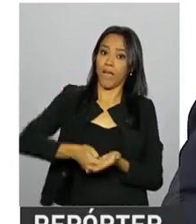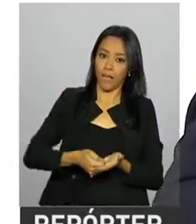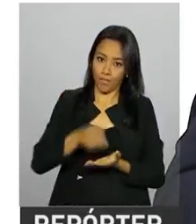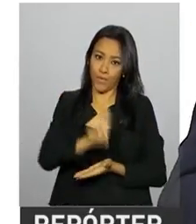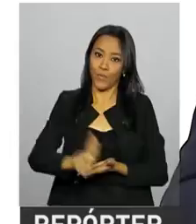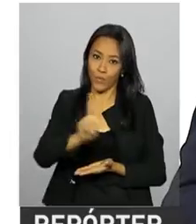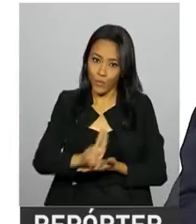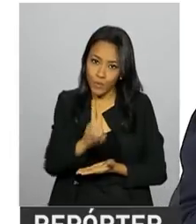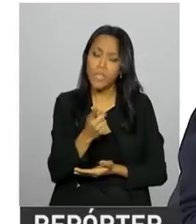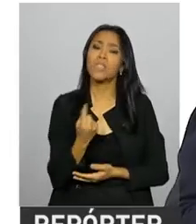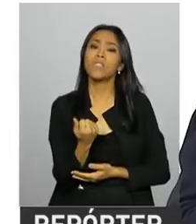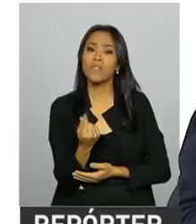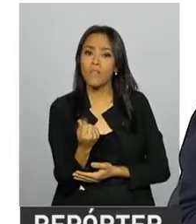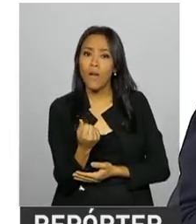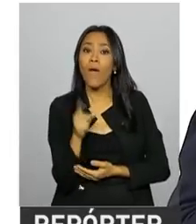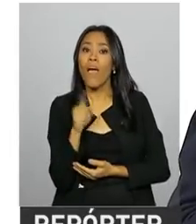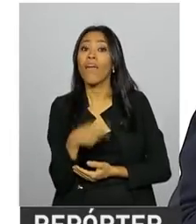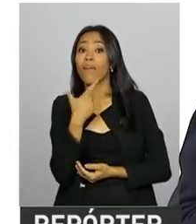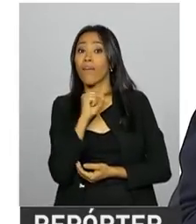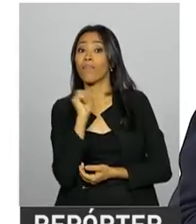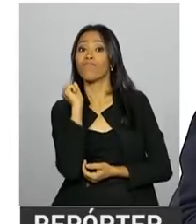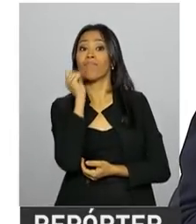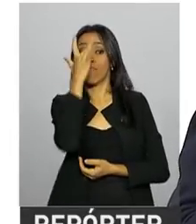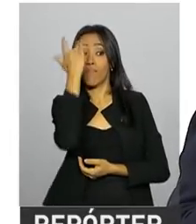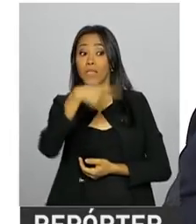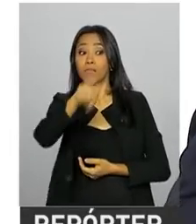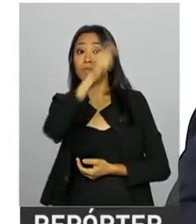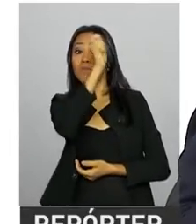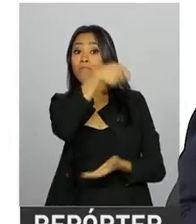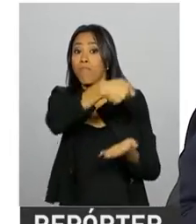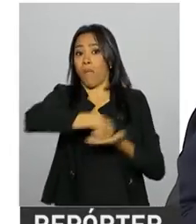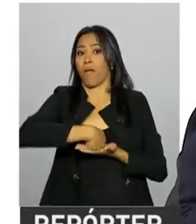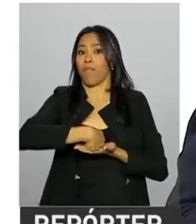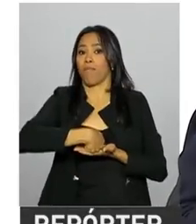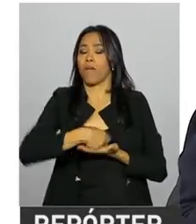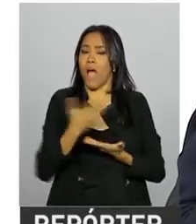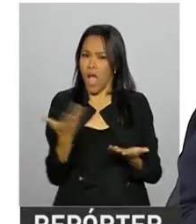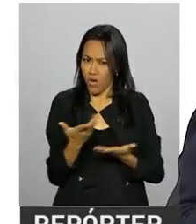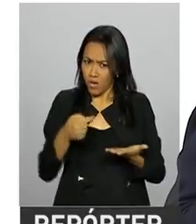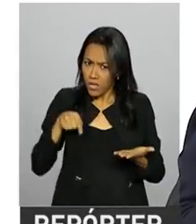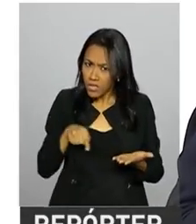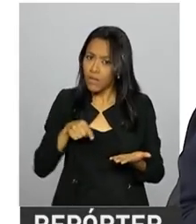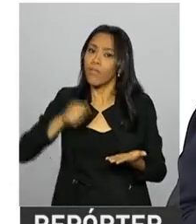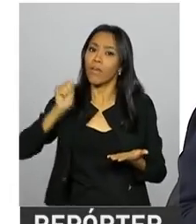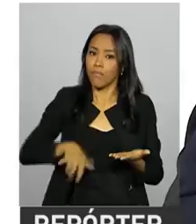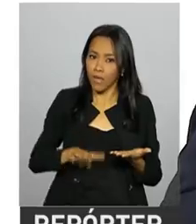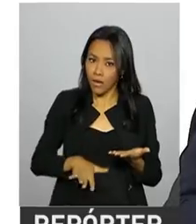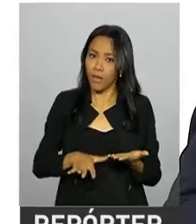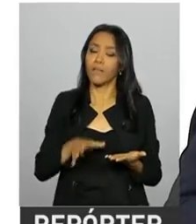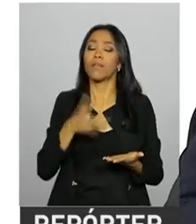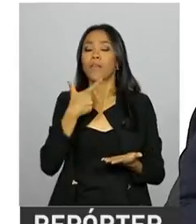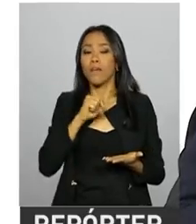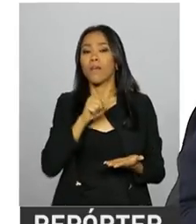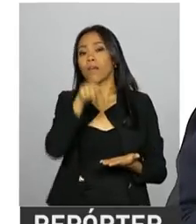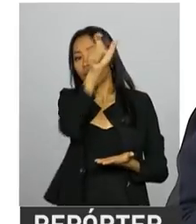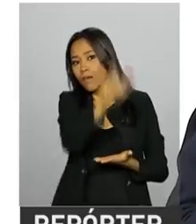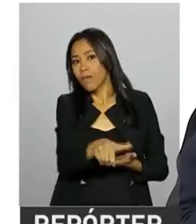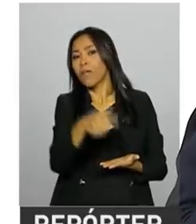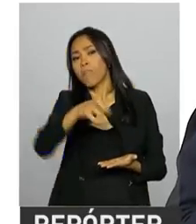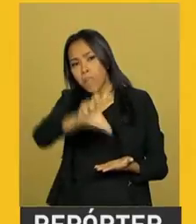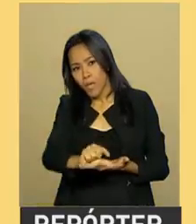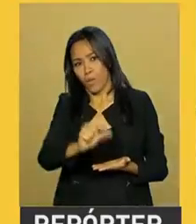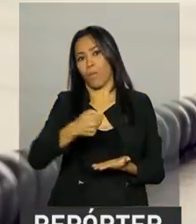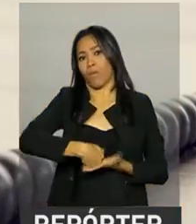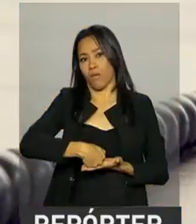esse valor é repassado para o usuário agora essa tarifa vai ficar mais barata e o consumidor vai pagar